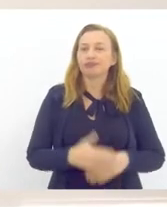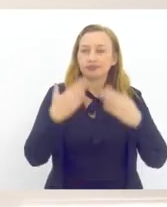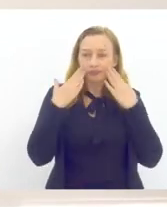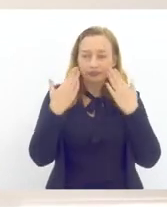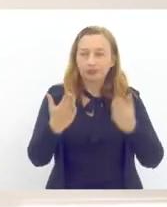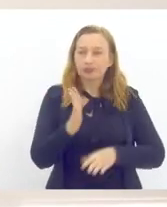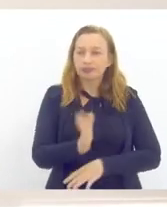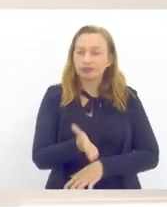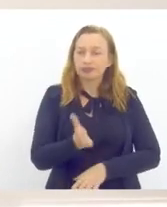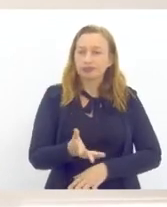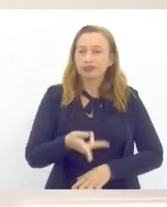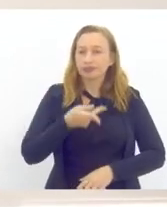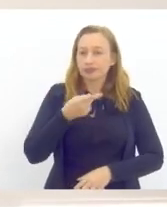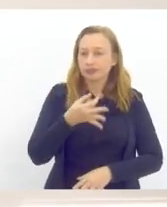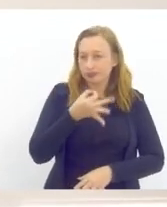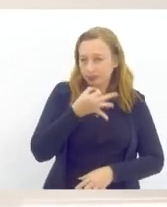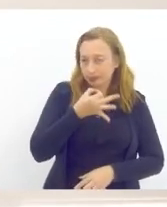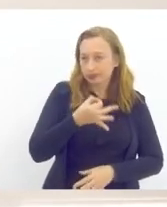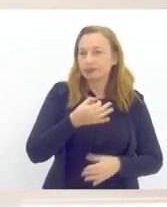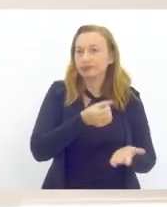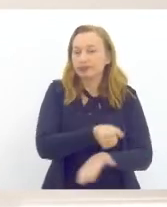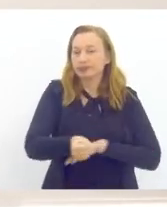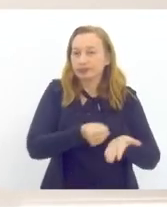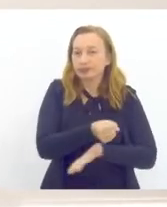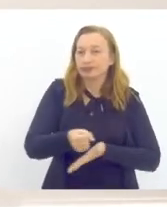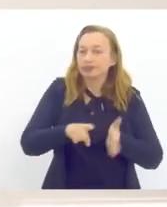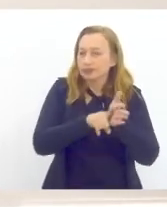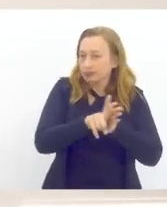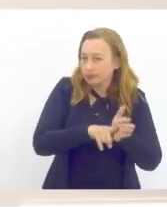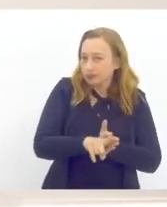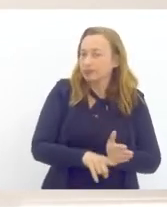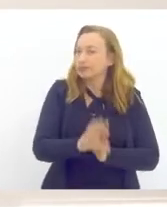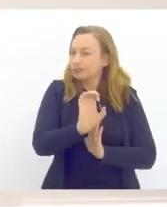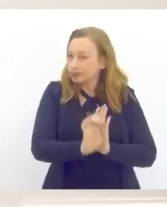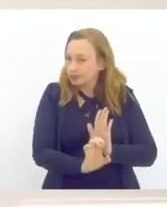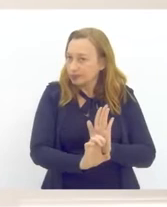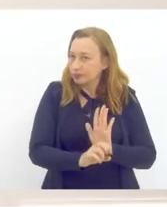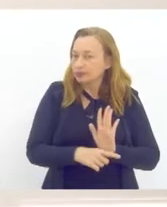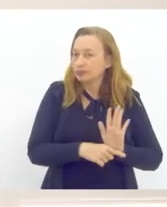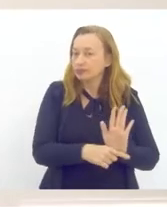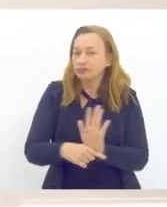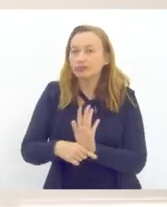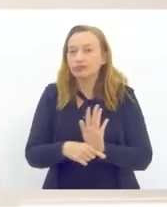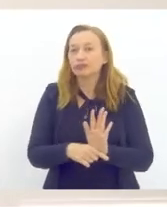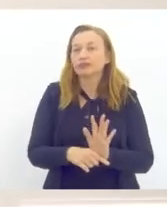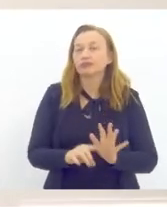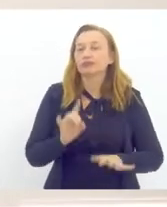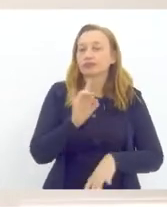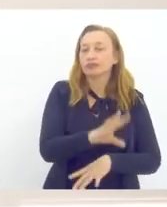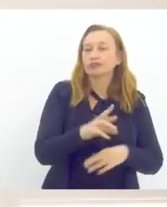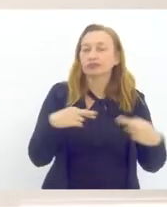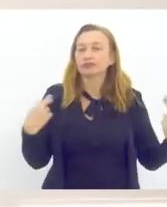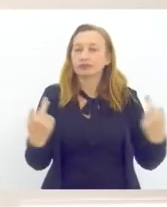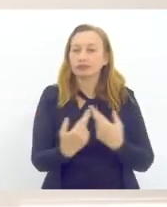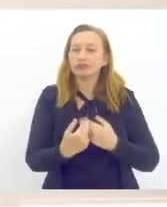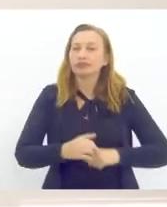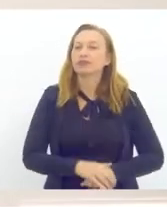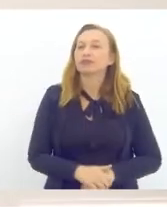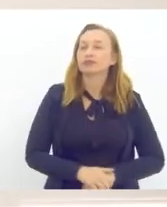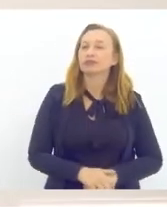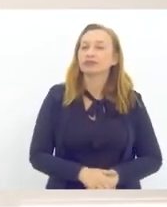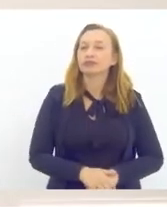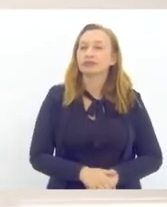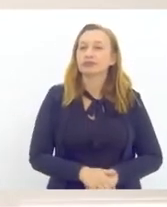apresento já a nossa posição com base na análise das emendas, das contribuições que foram feitas na última audiência, que a gente estabeleça